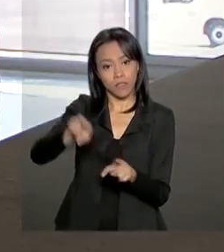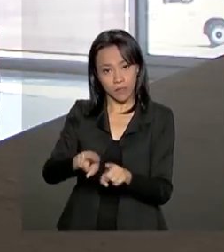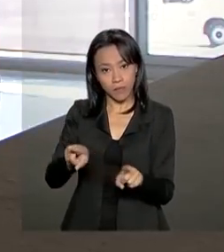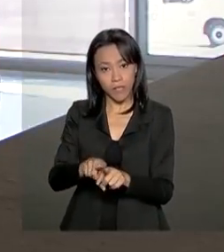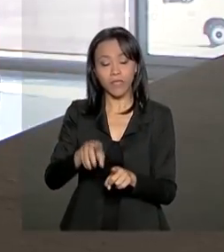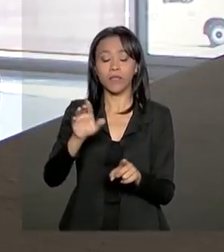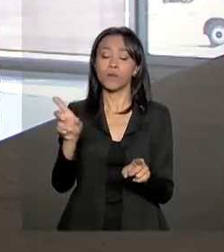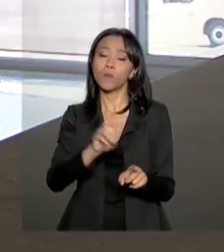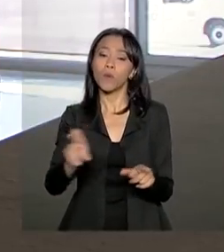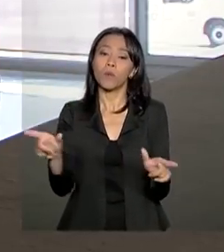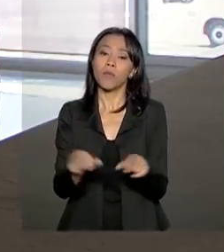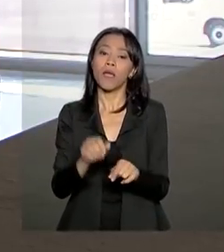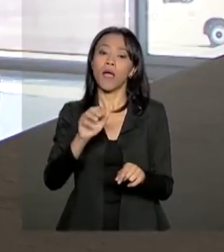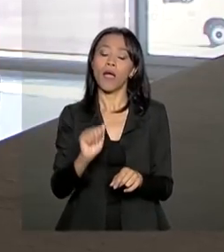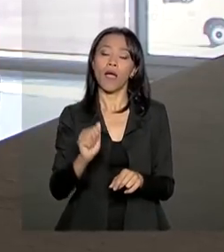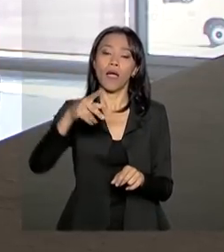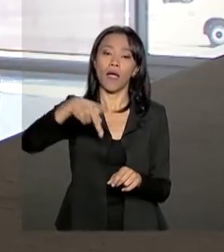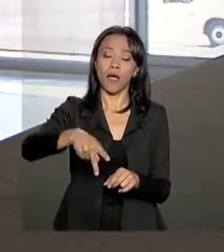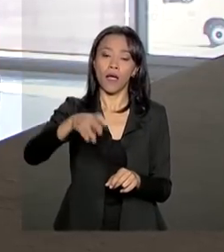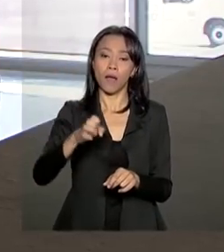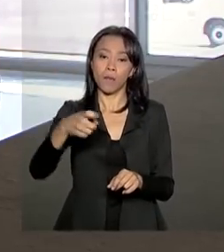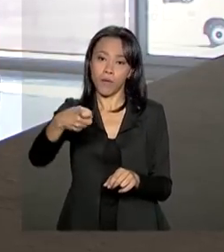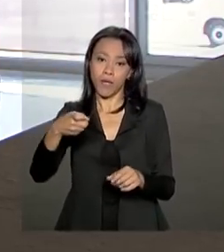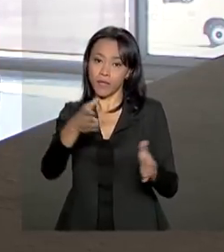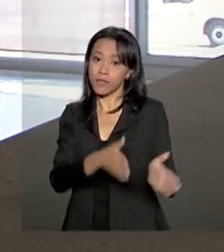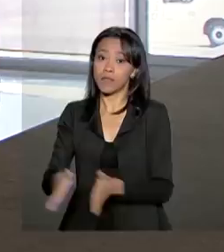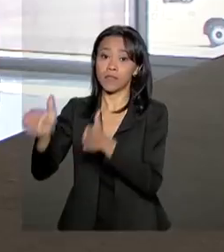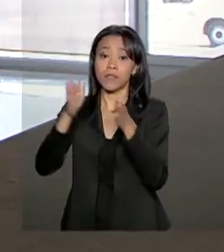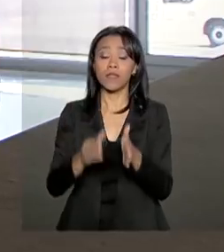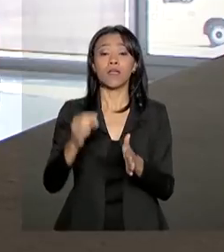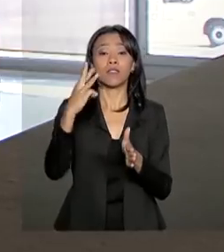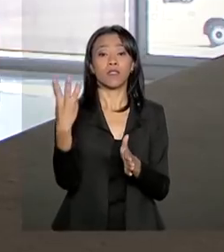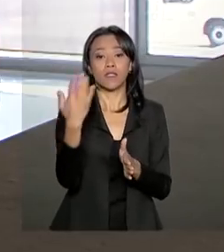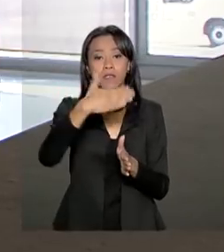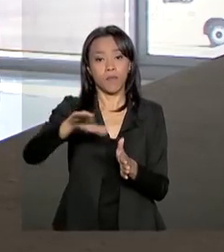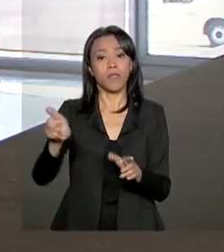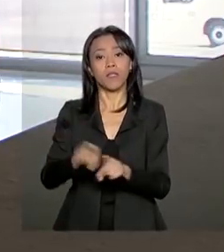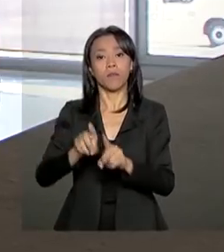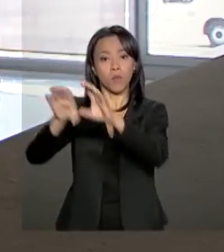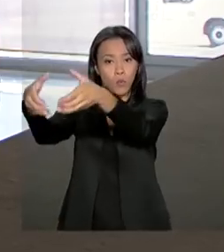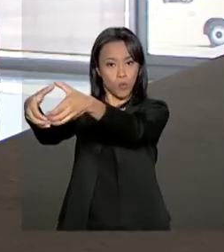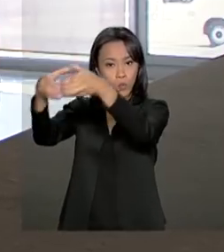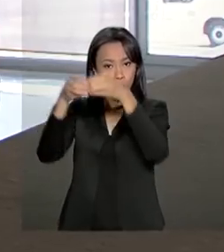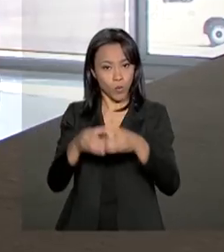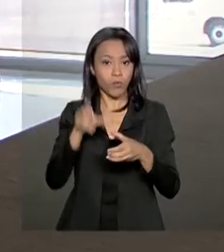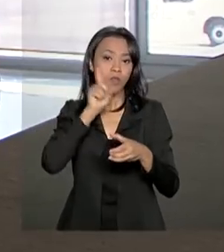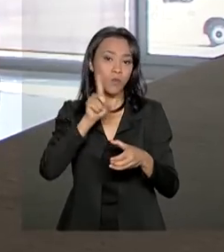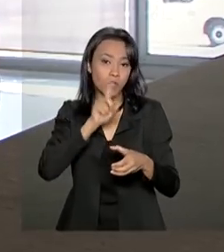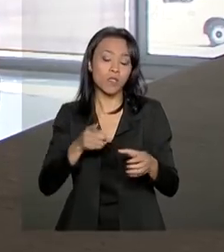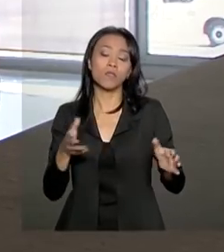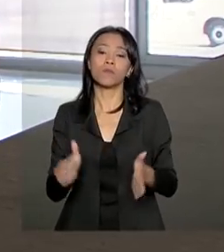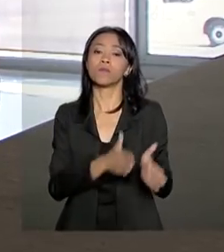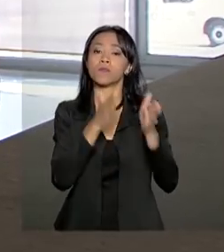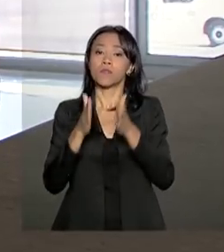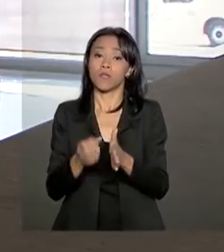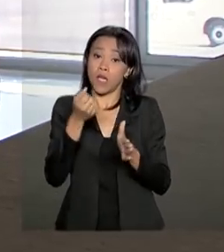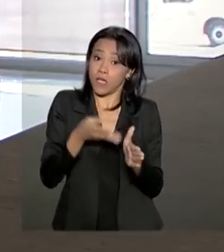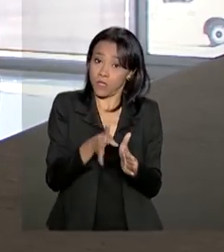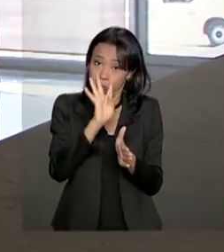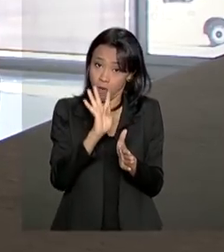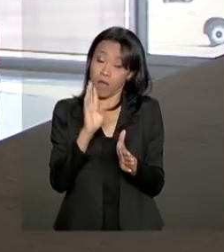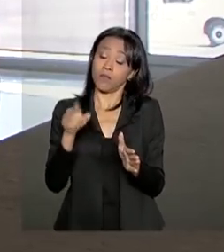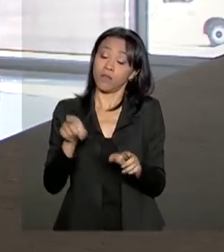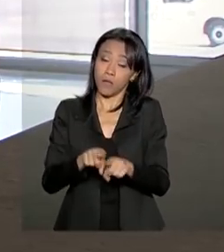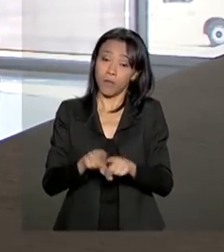apex às três e meia milton mourão recebe uma comitiva americana às 4 recebe o presidente da câmara de